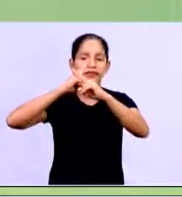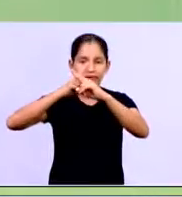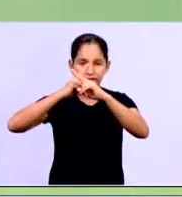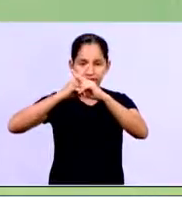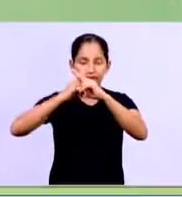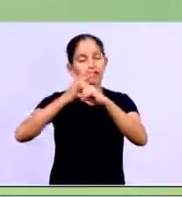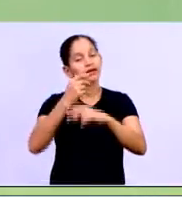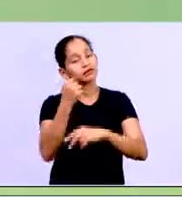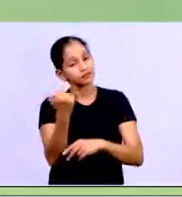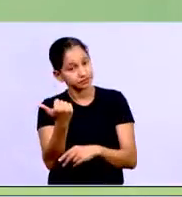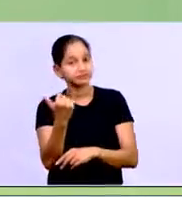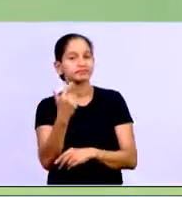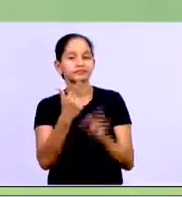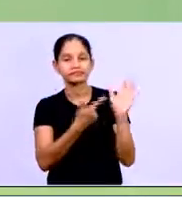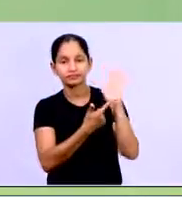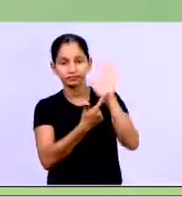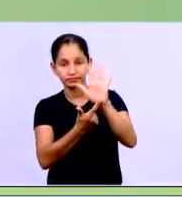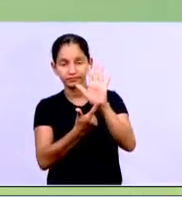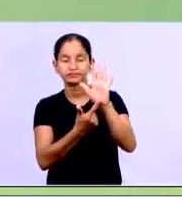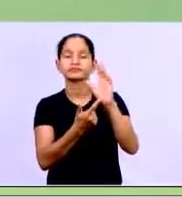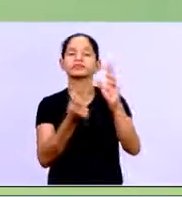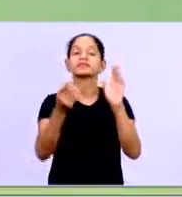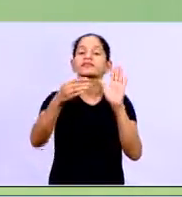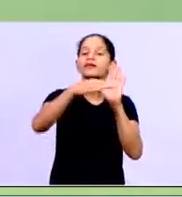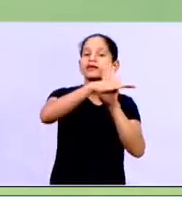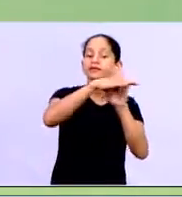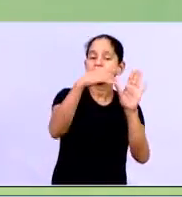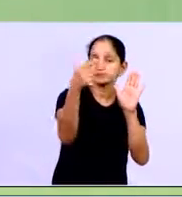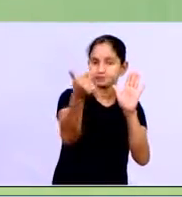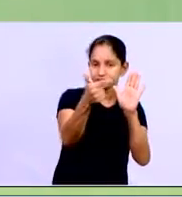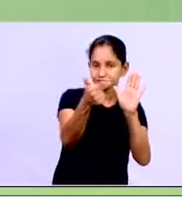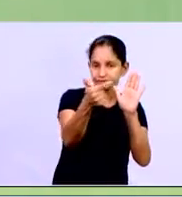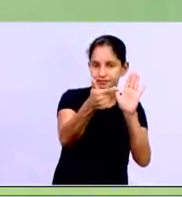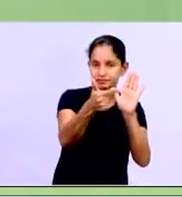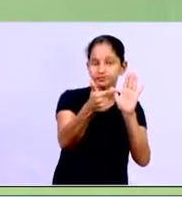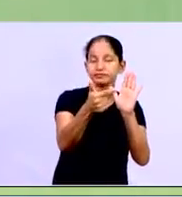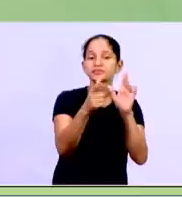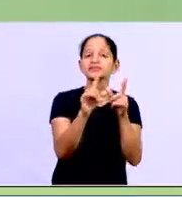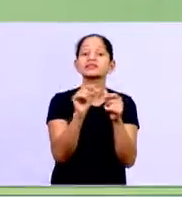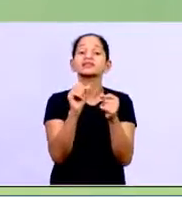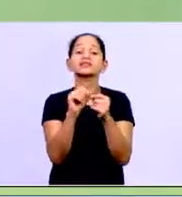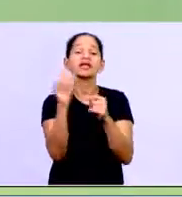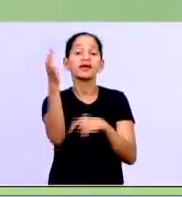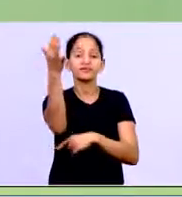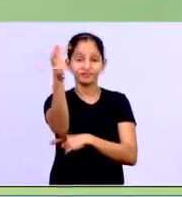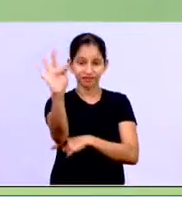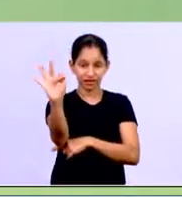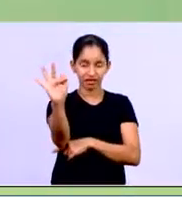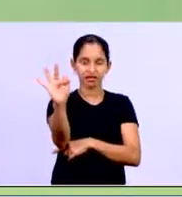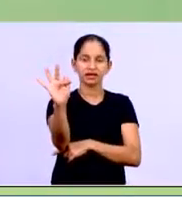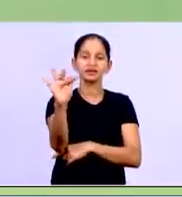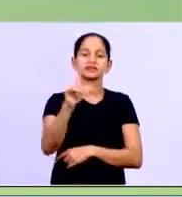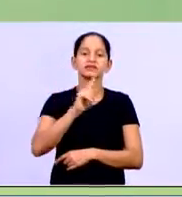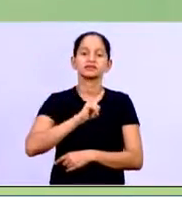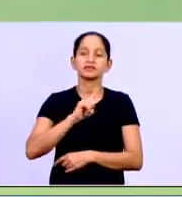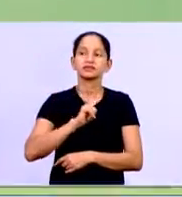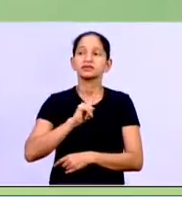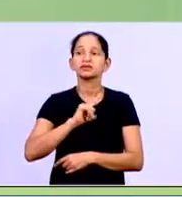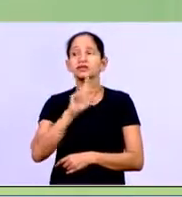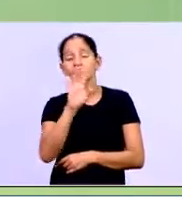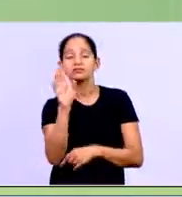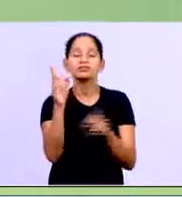sistema habitacional brasileiro. Temos sistema de amortização francês, ou mais conhecido como